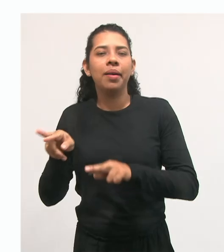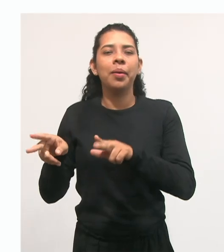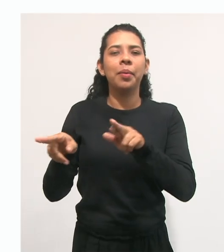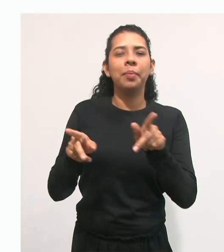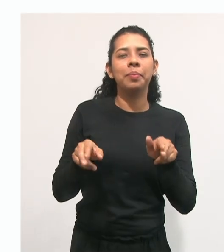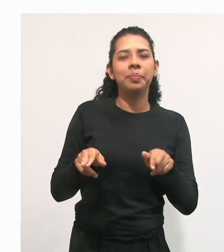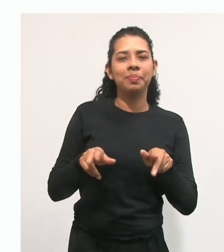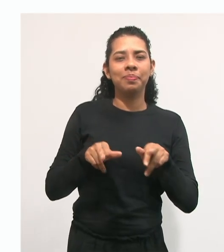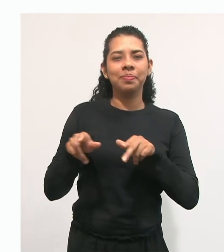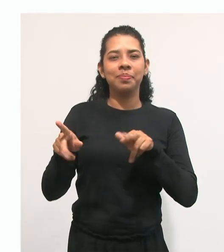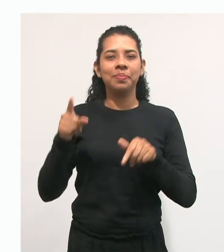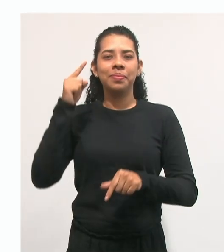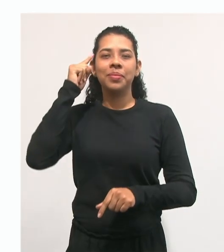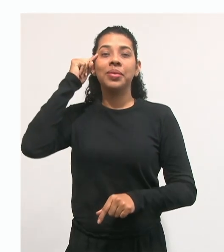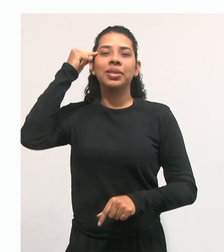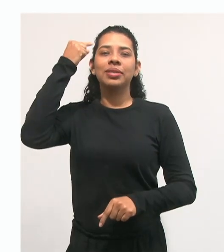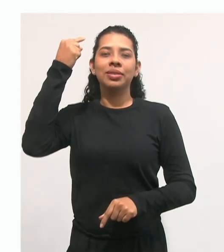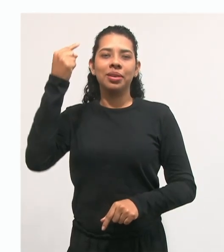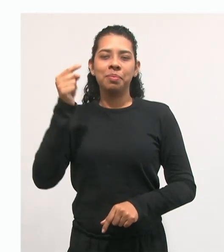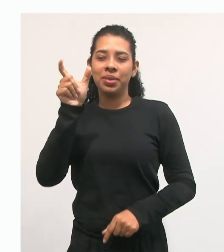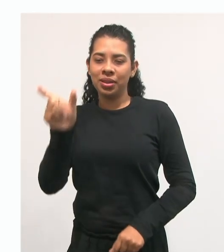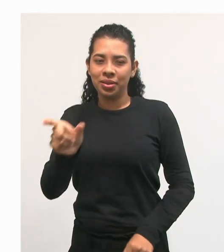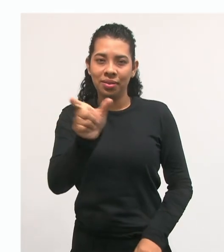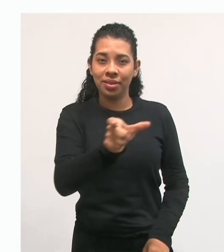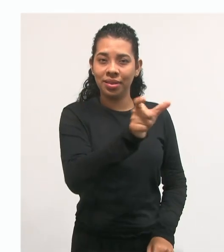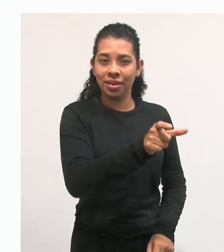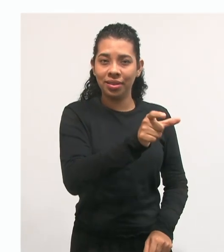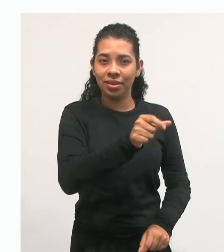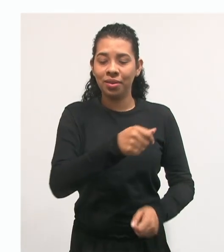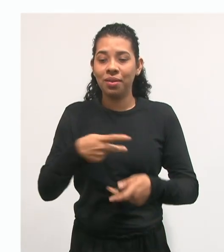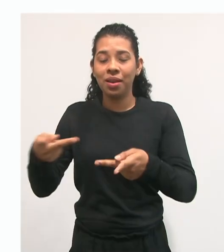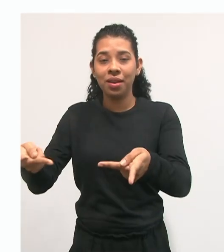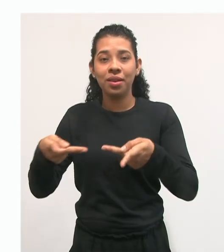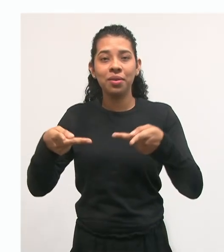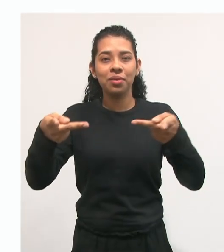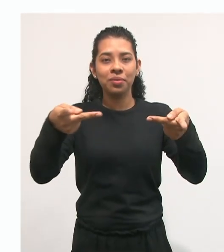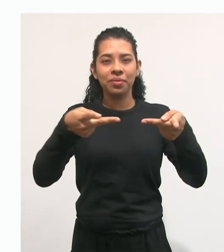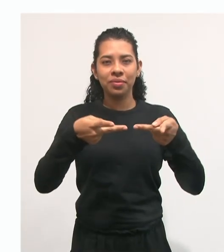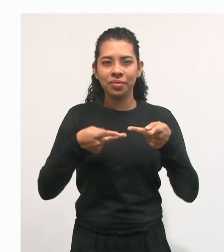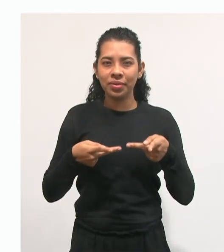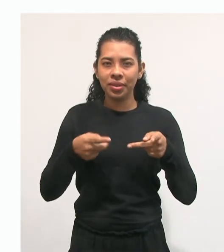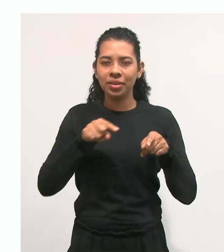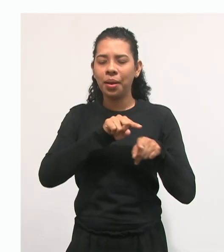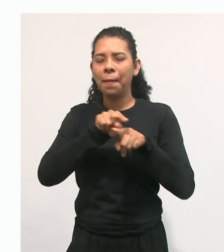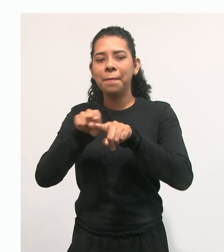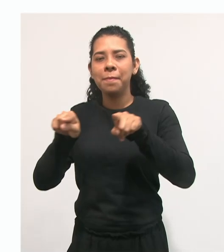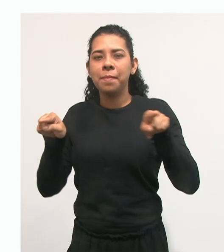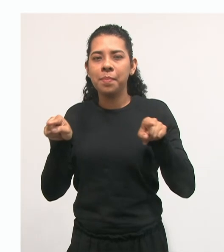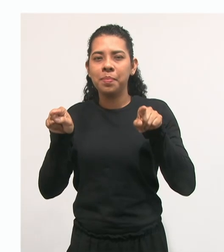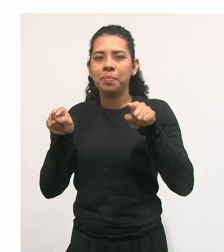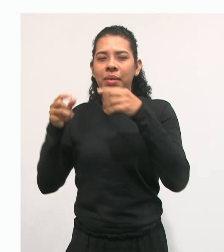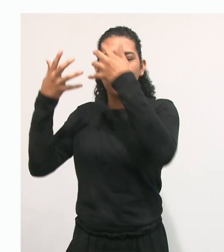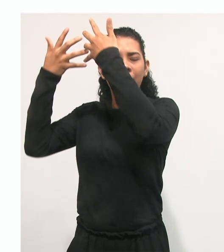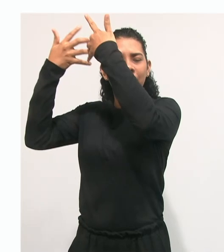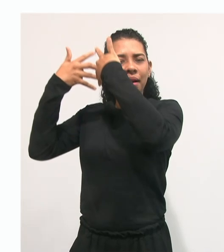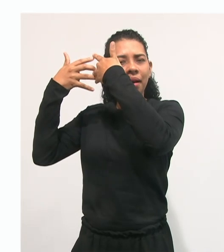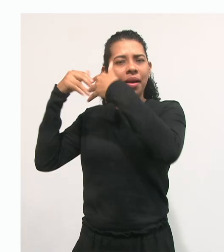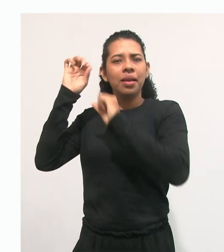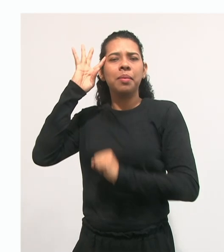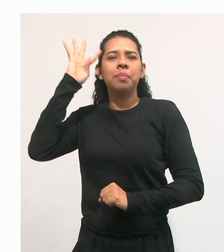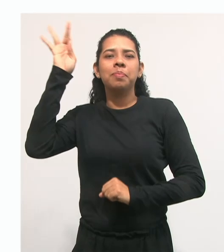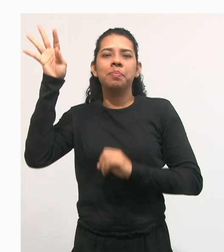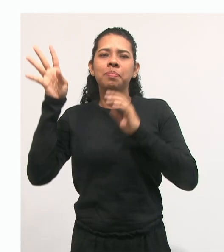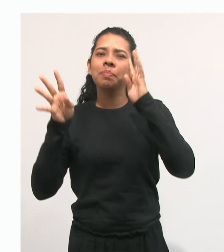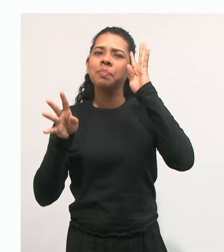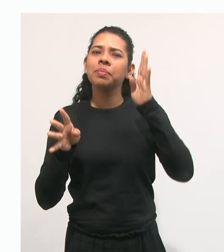cada um, além de convidá-los a refletir sobre o seu pensar, tornando o ensino inovador. Desse